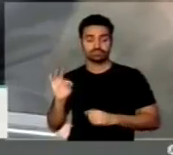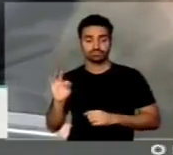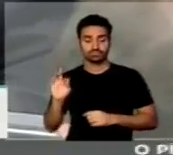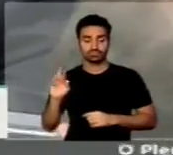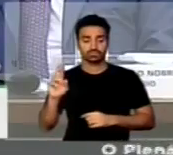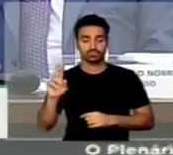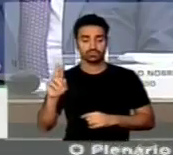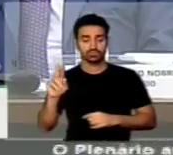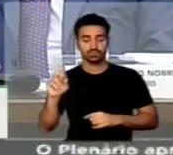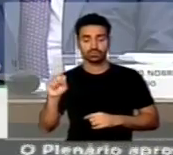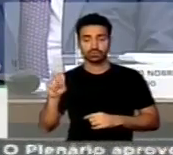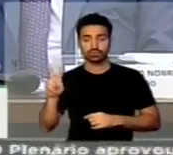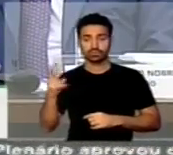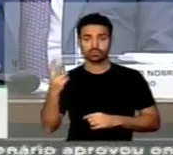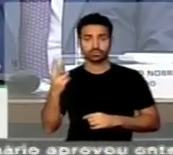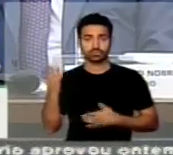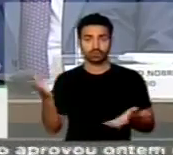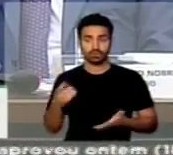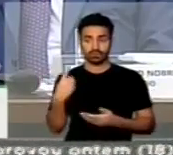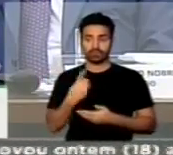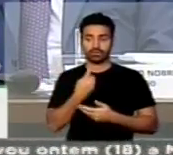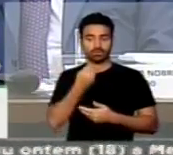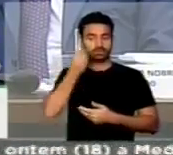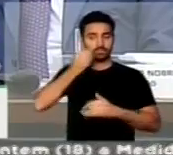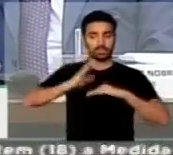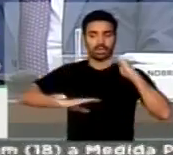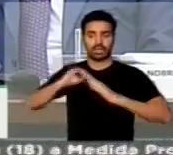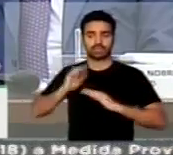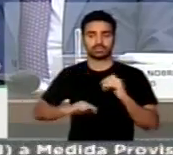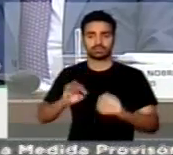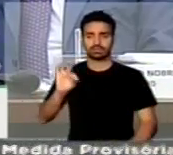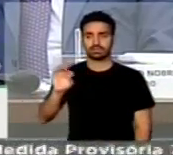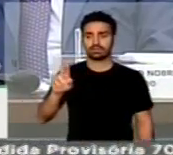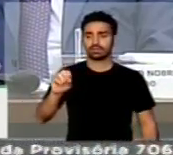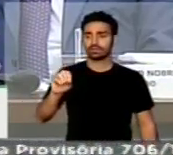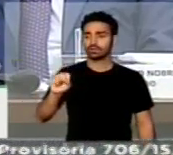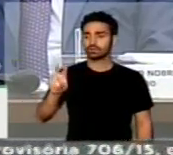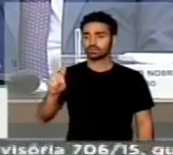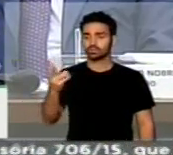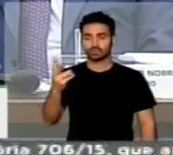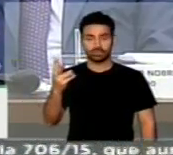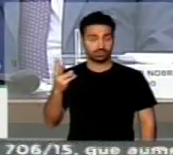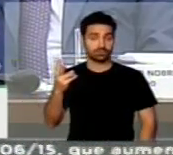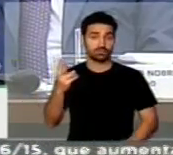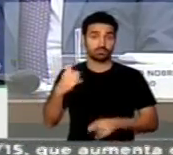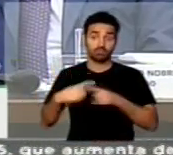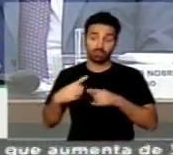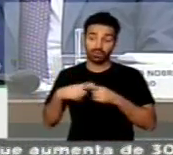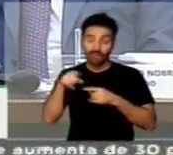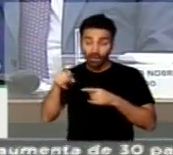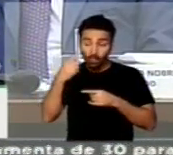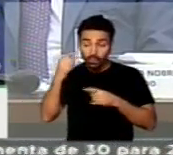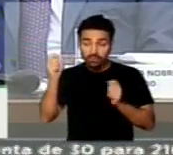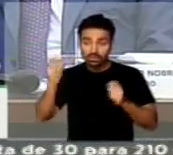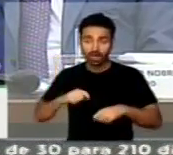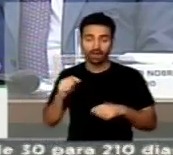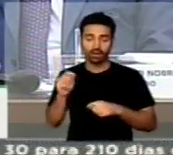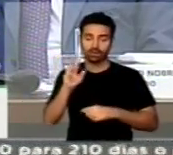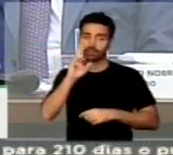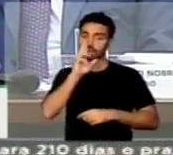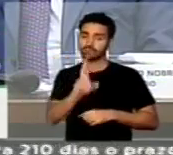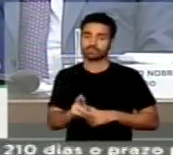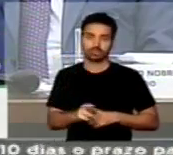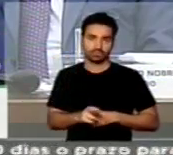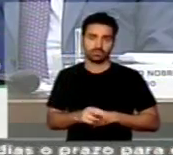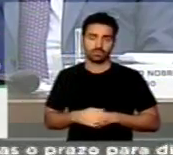Nós viramos aqui experts in trust. Porque isto é a defesa possível, e eu respeito, eu entendo a sua condição.